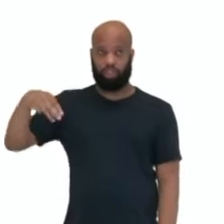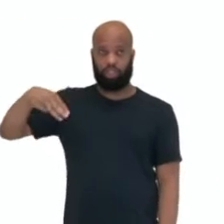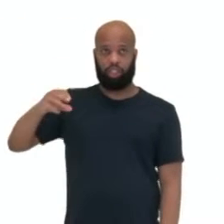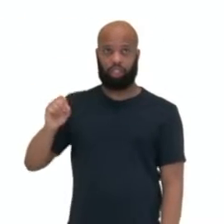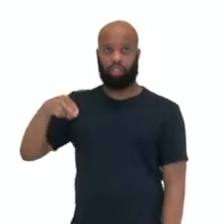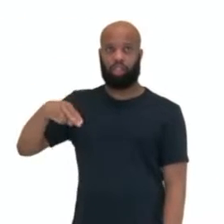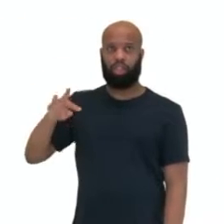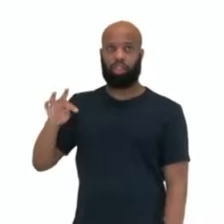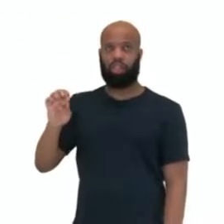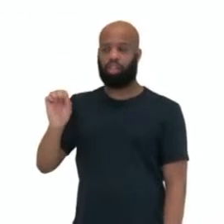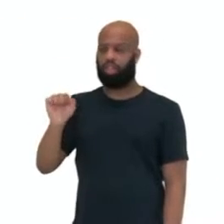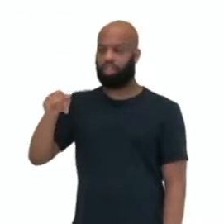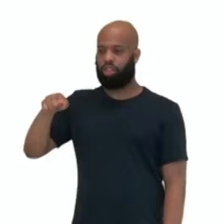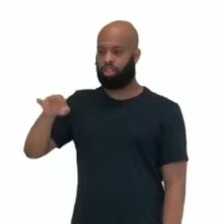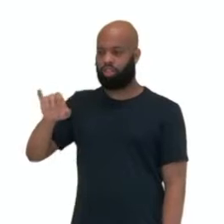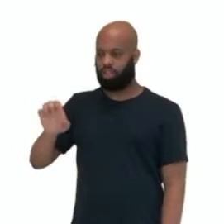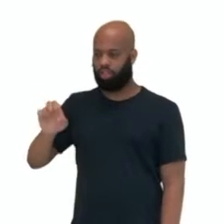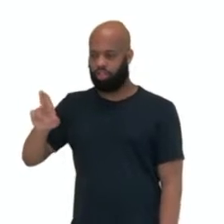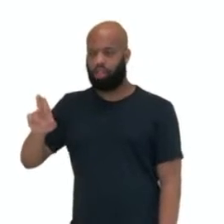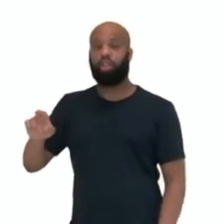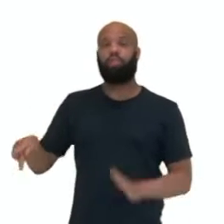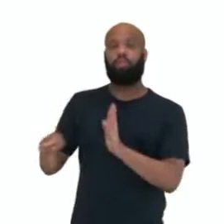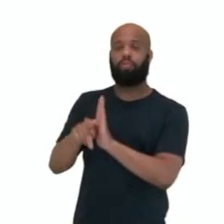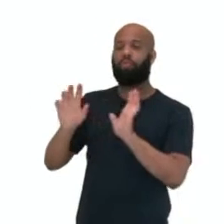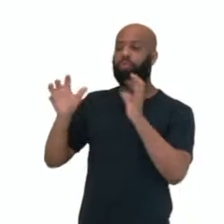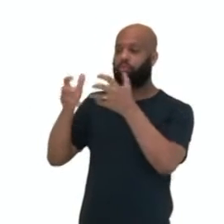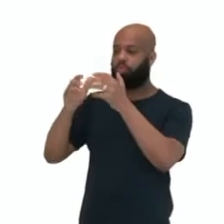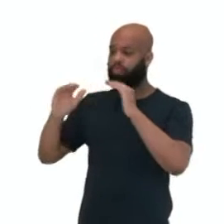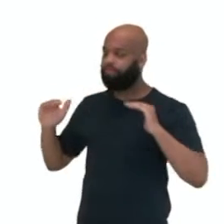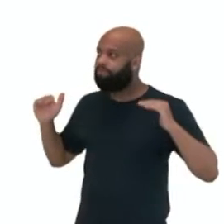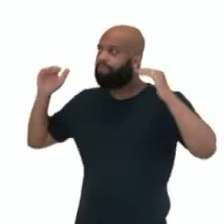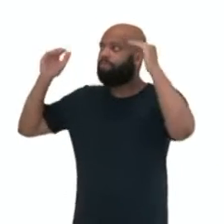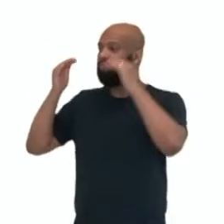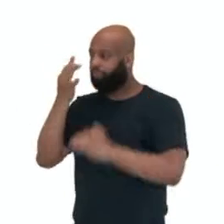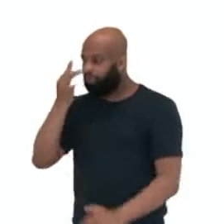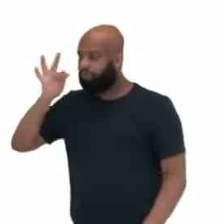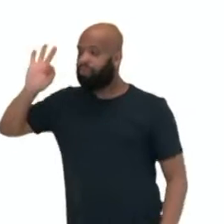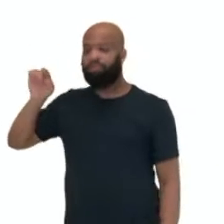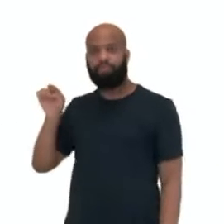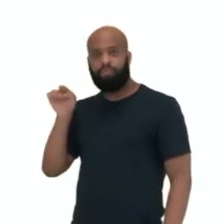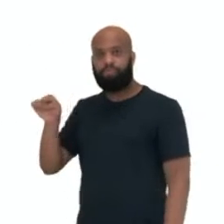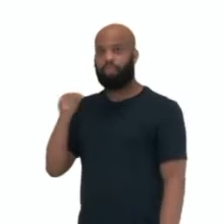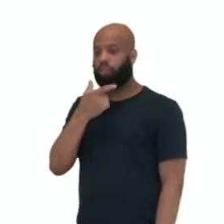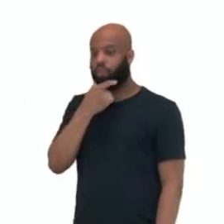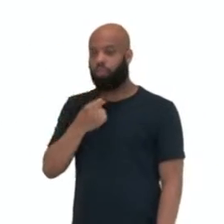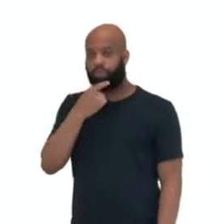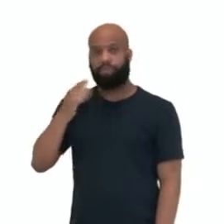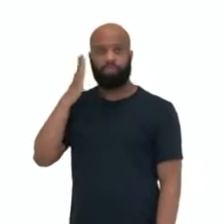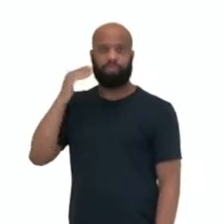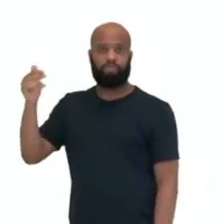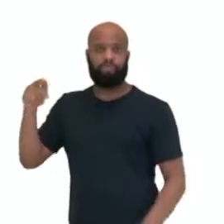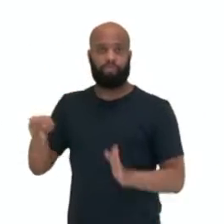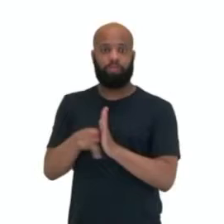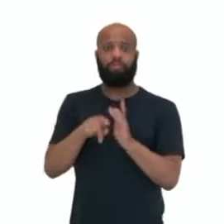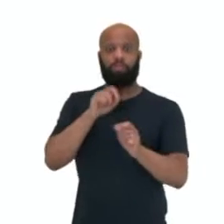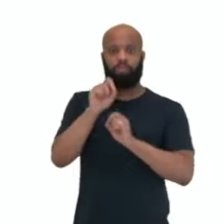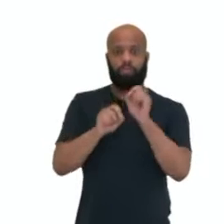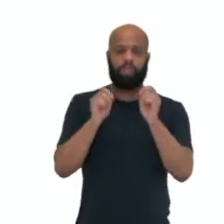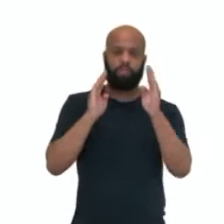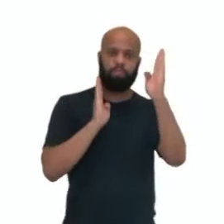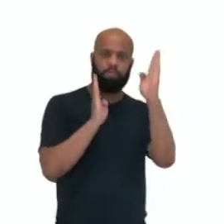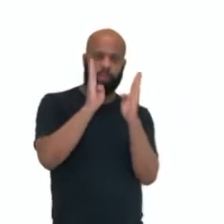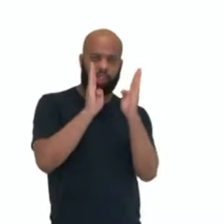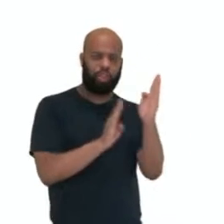Montesquieu, pertencente à nobreza francesa, é considerado um dos maiores nomes do iluminismo. Ele